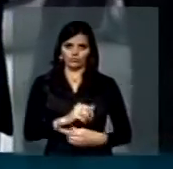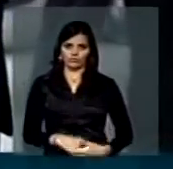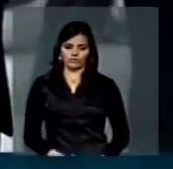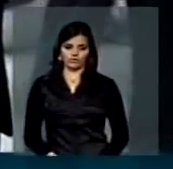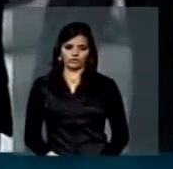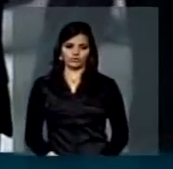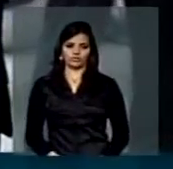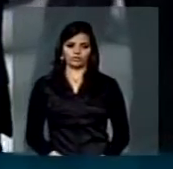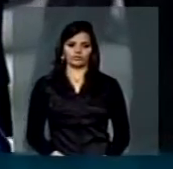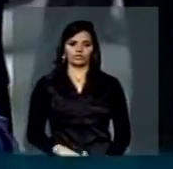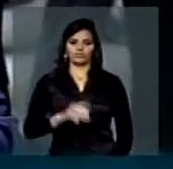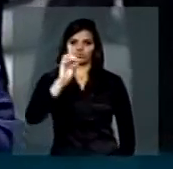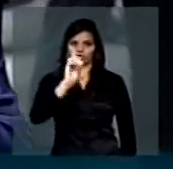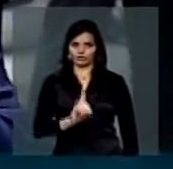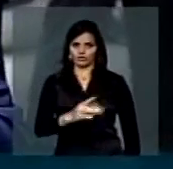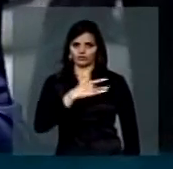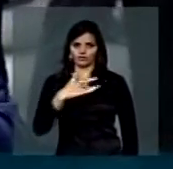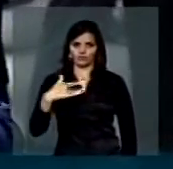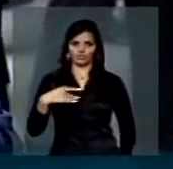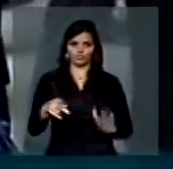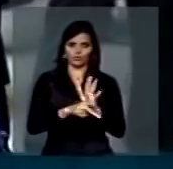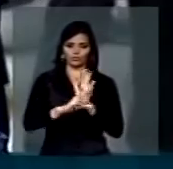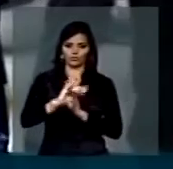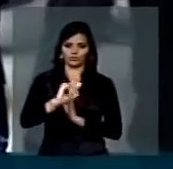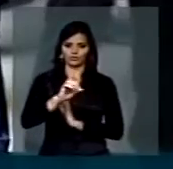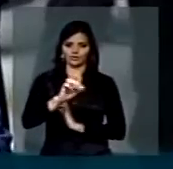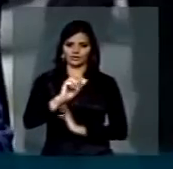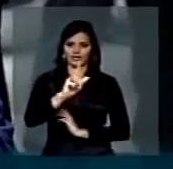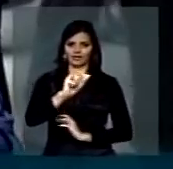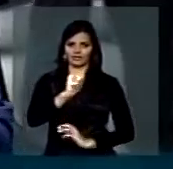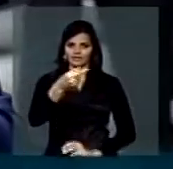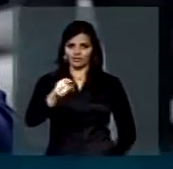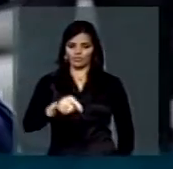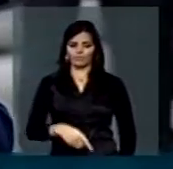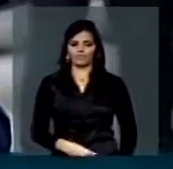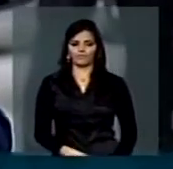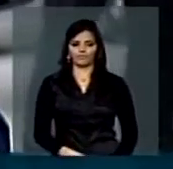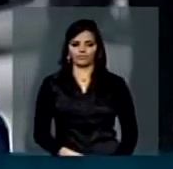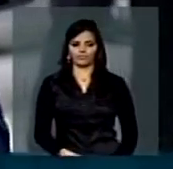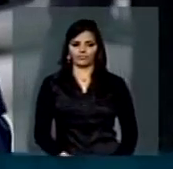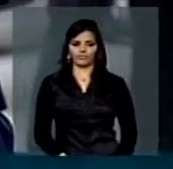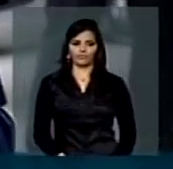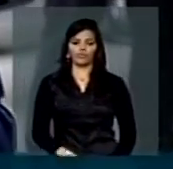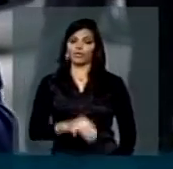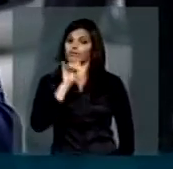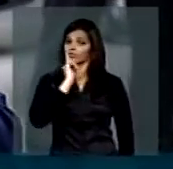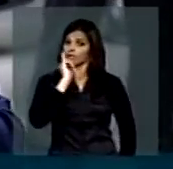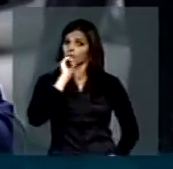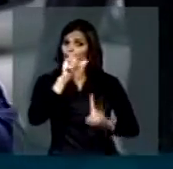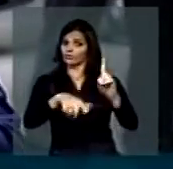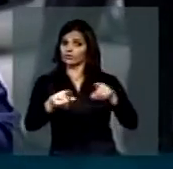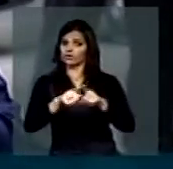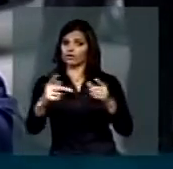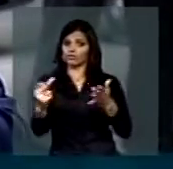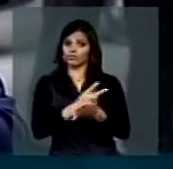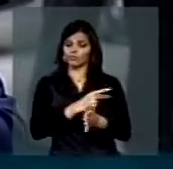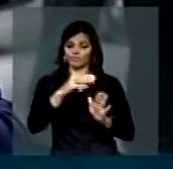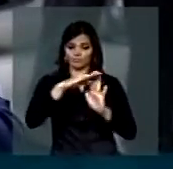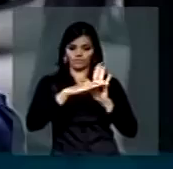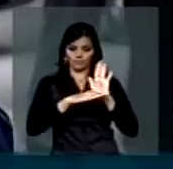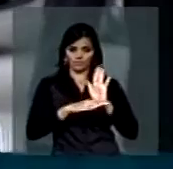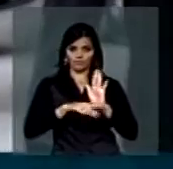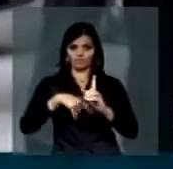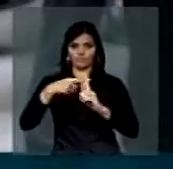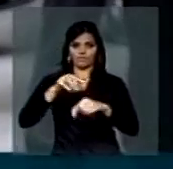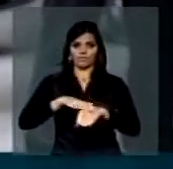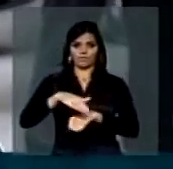defensores do direito à saúde do cidadão brasileiro, como um exemplo no episódio dos Mais Médicos,